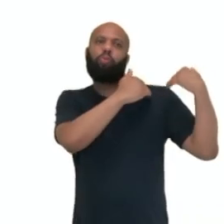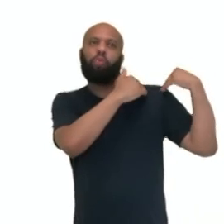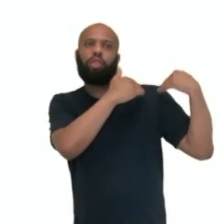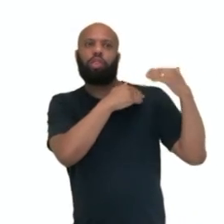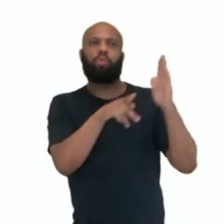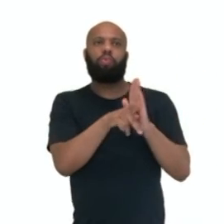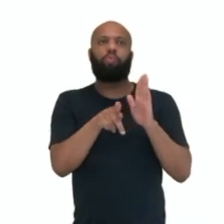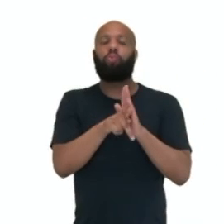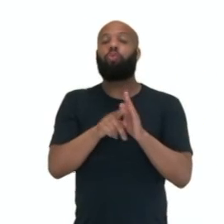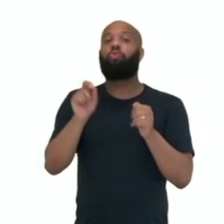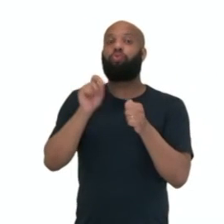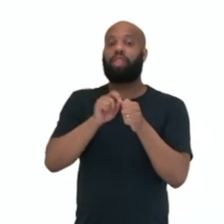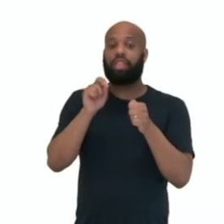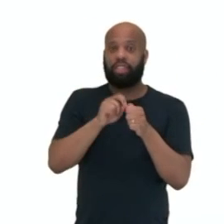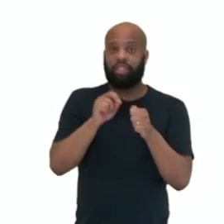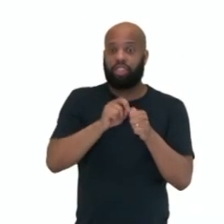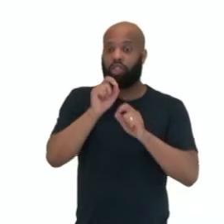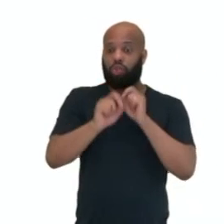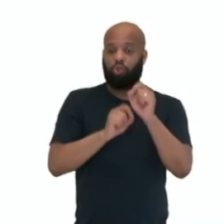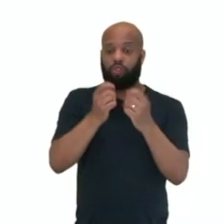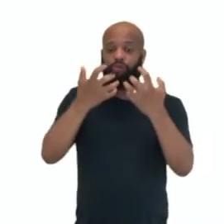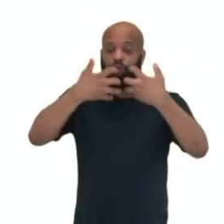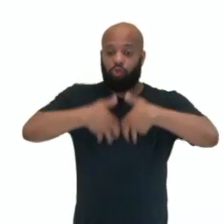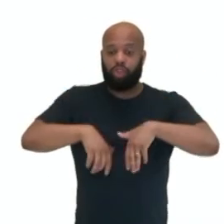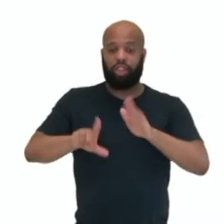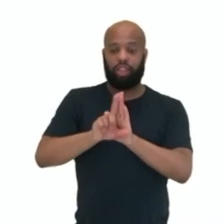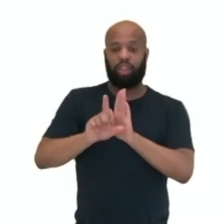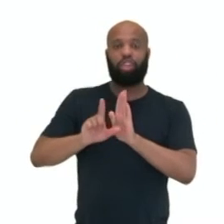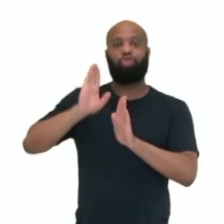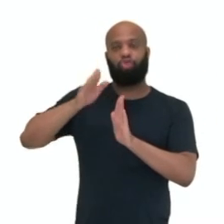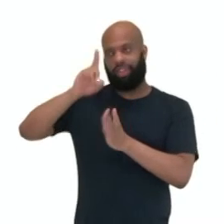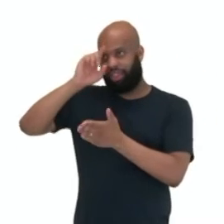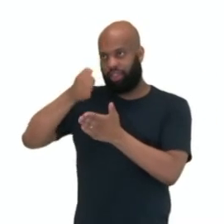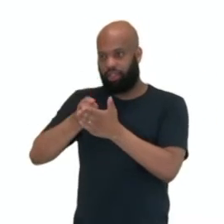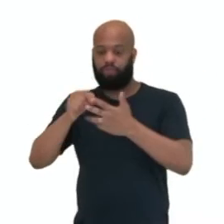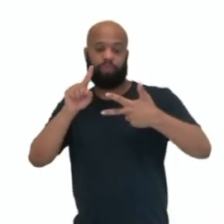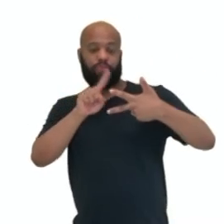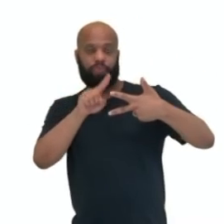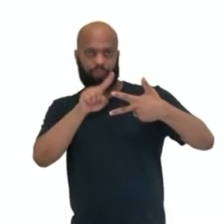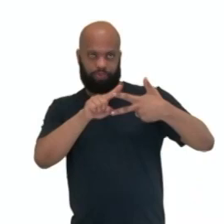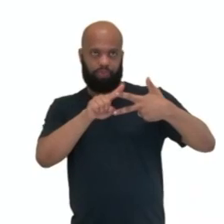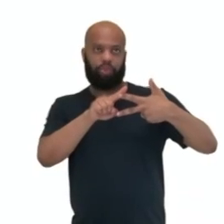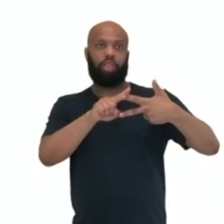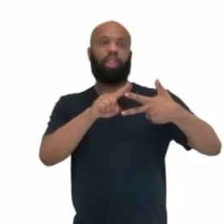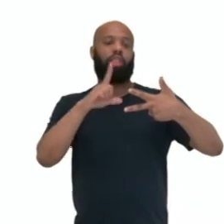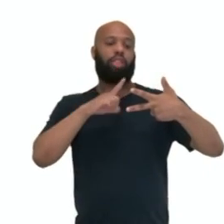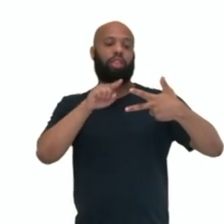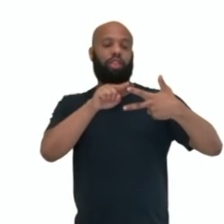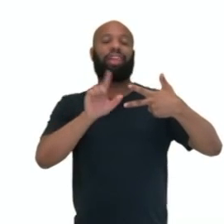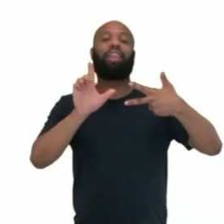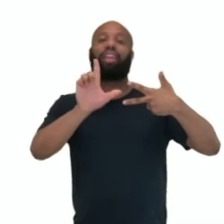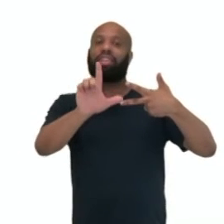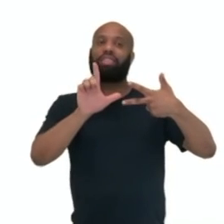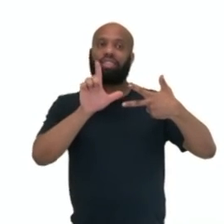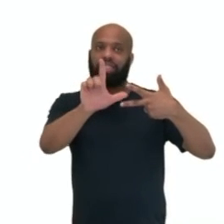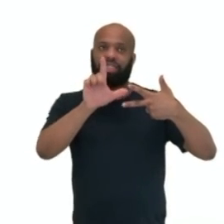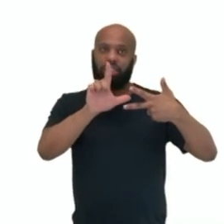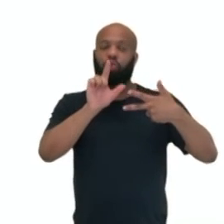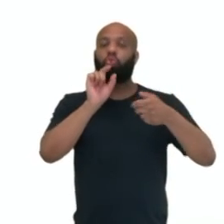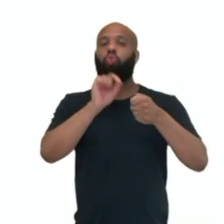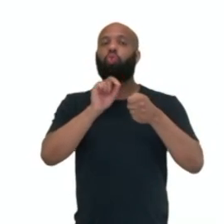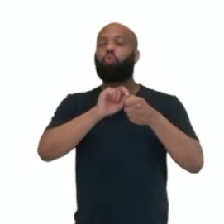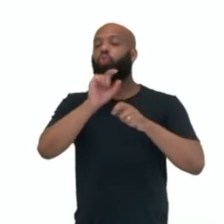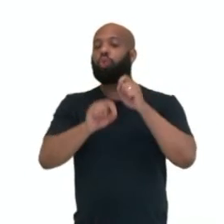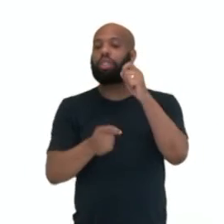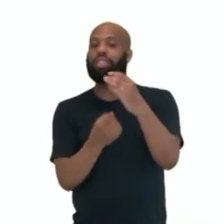por implementar e executar as leis. No segundo, ali no prédio central, poder legislativo,